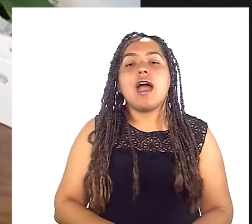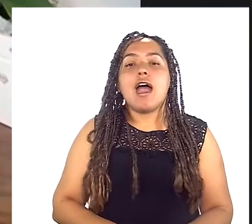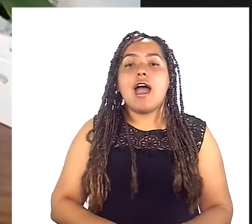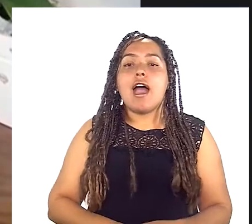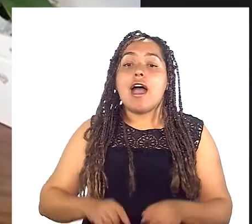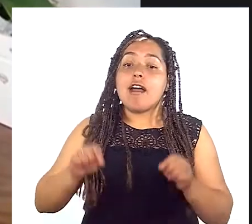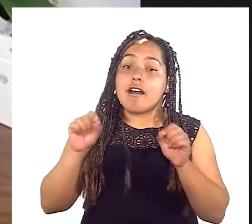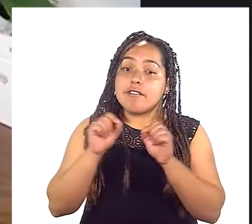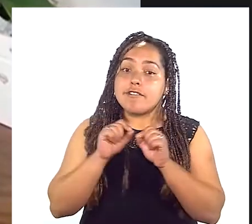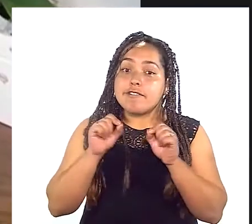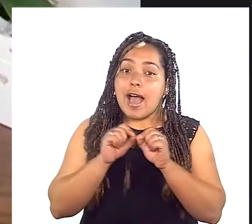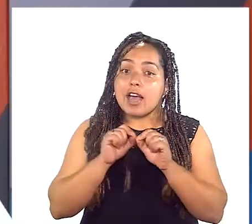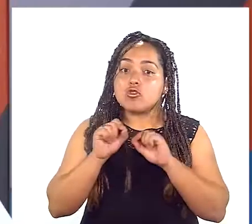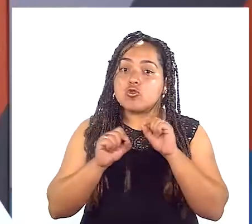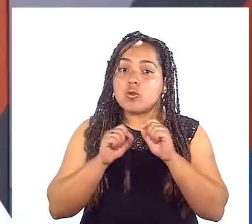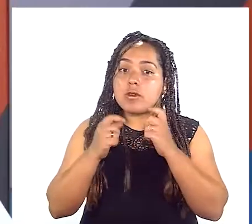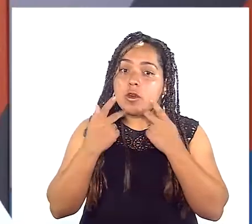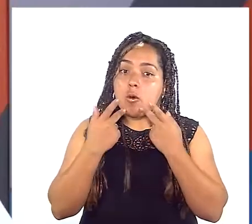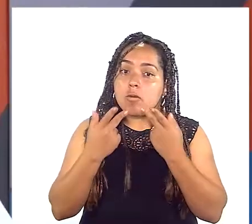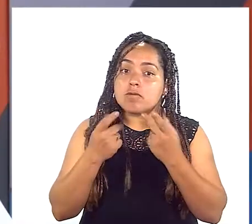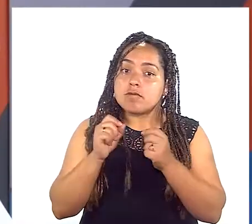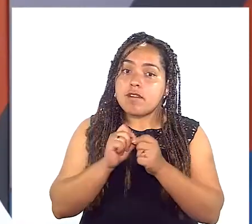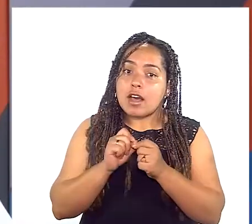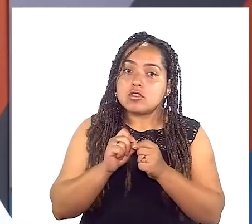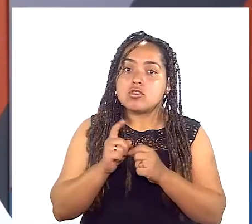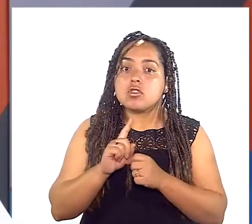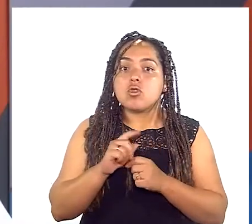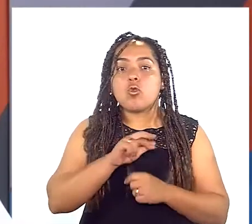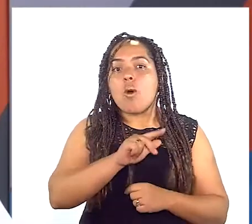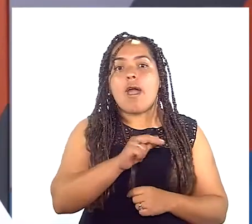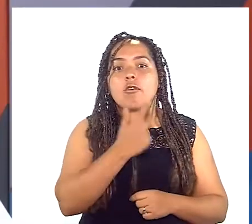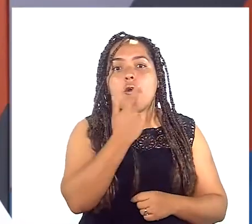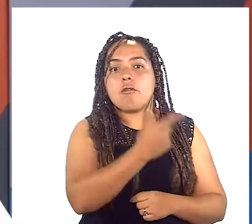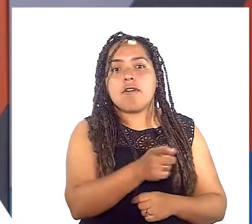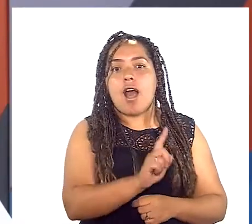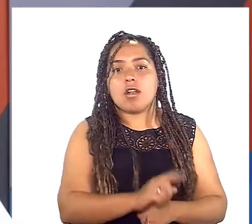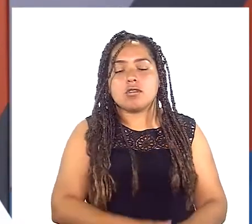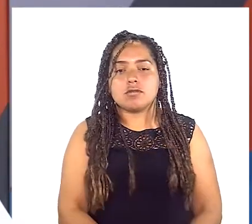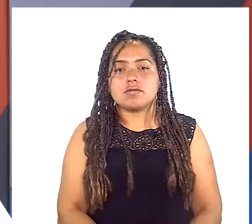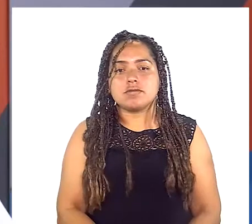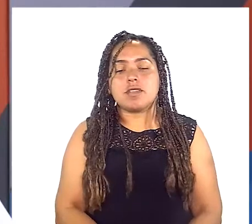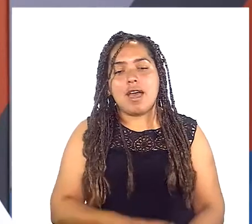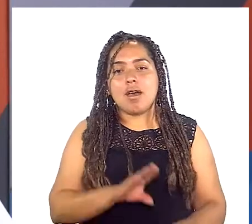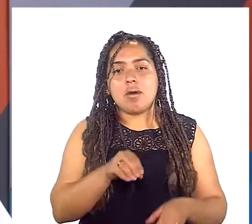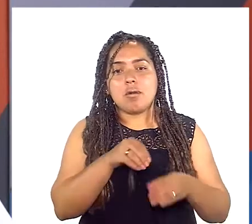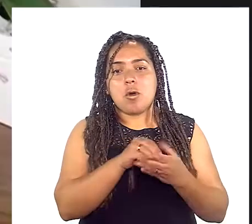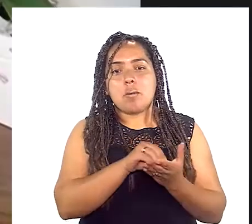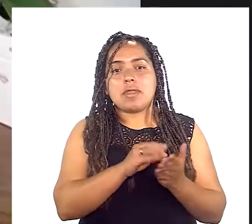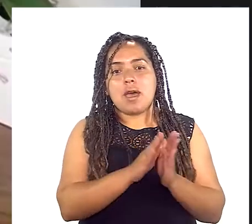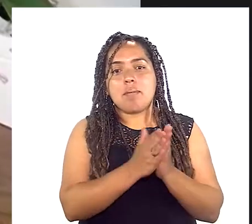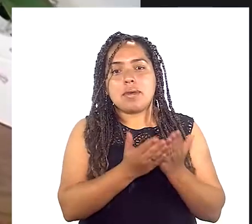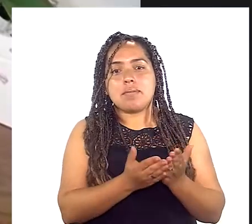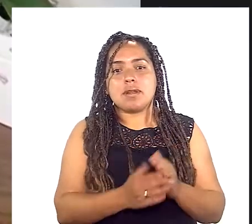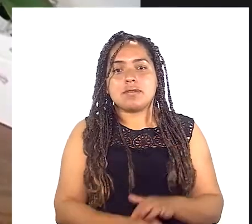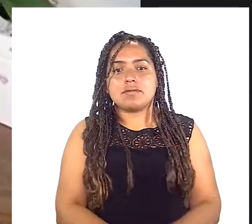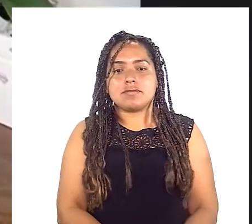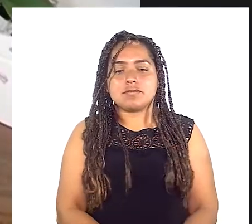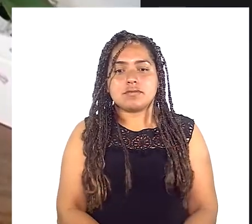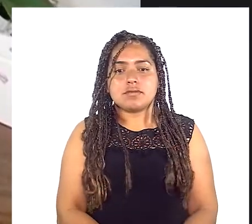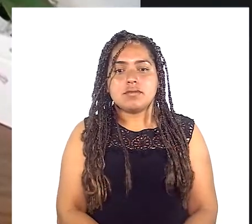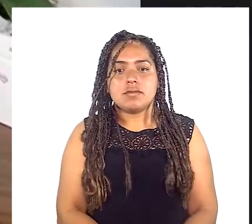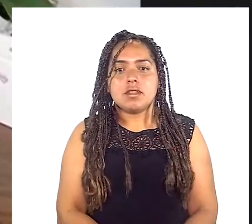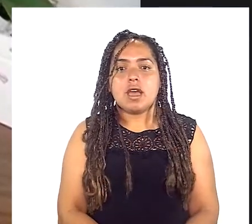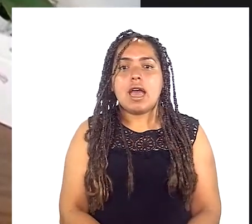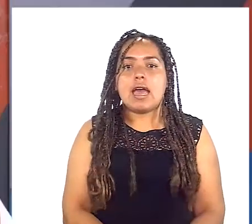a palavra, né? É a história do faça o que eu faço, não só o que eu digo, né? Que é bíblica, né? E, doutora,